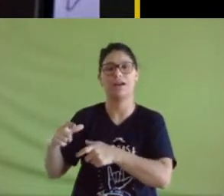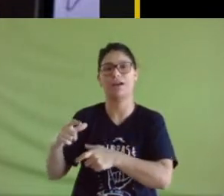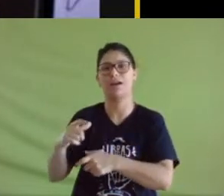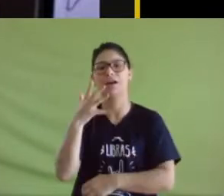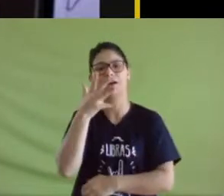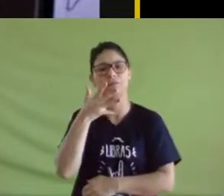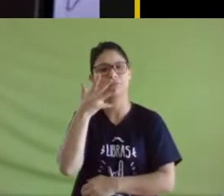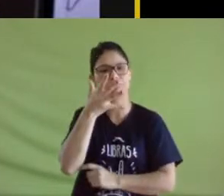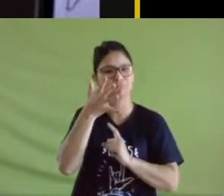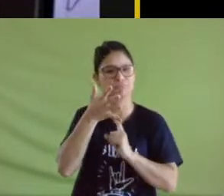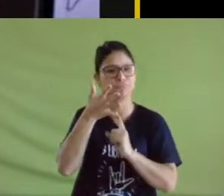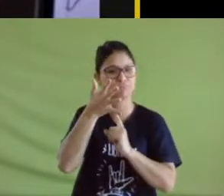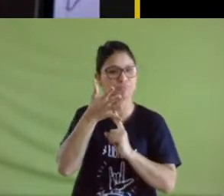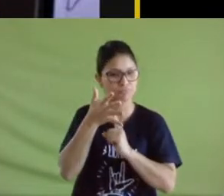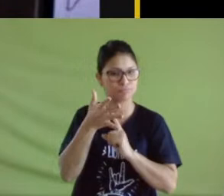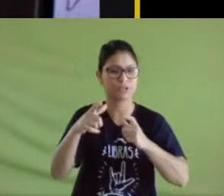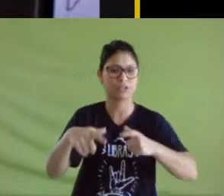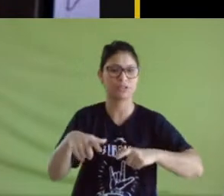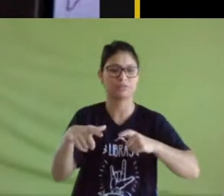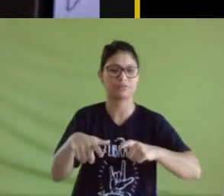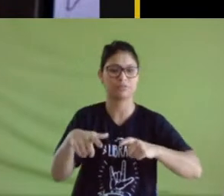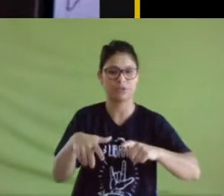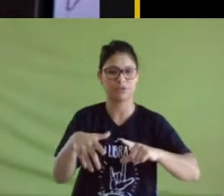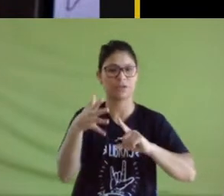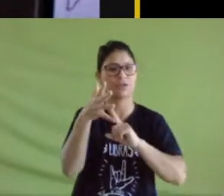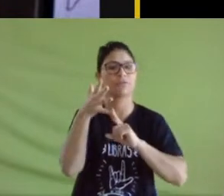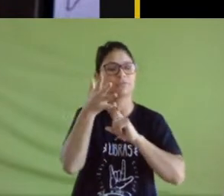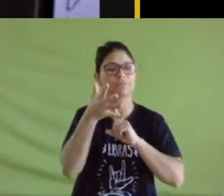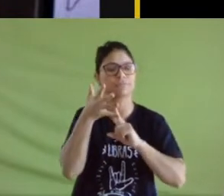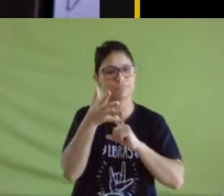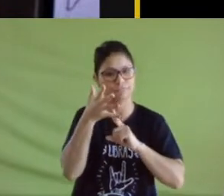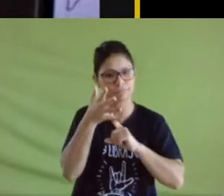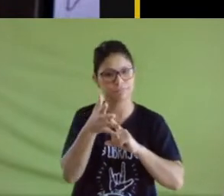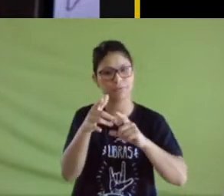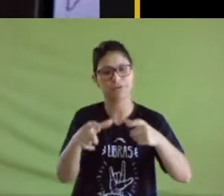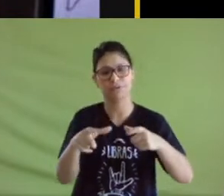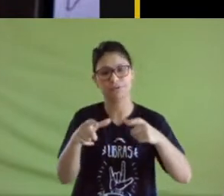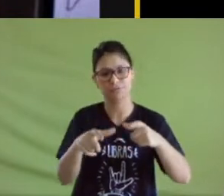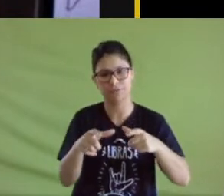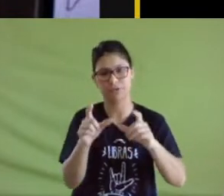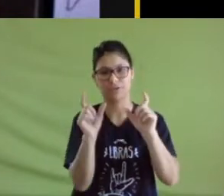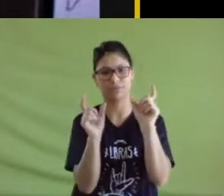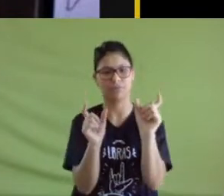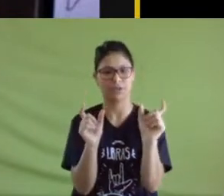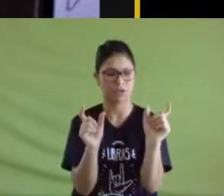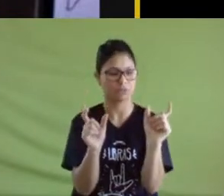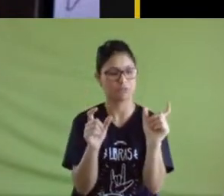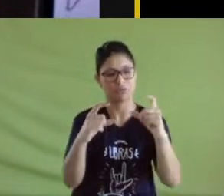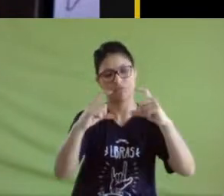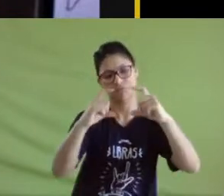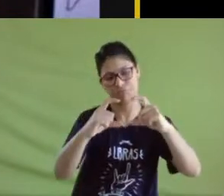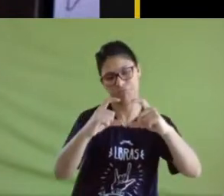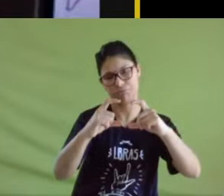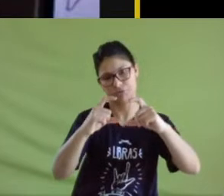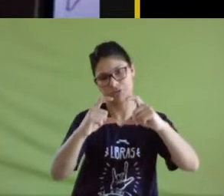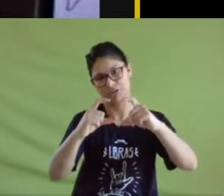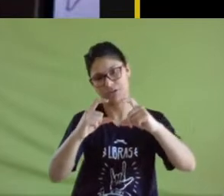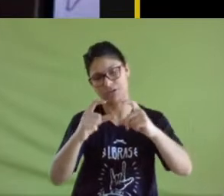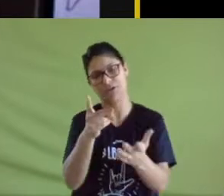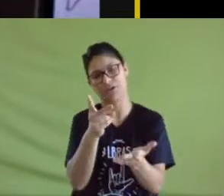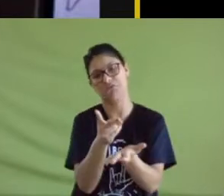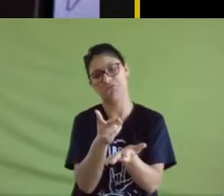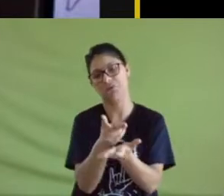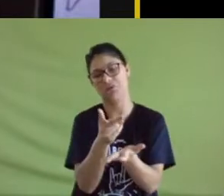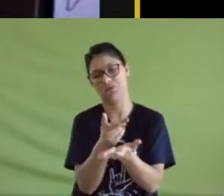discursivo, um espaço de um discurso, um determinado trecho, um determinado ponto, e ao mesmo tempo